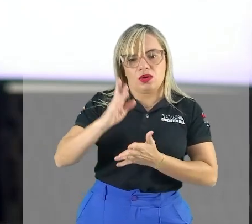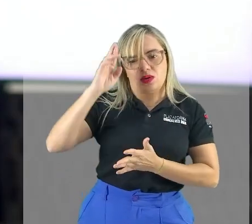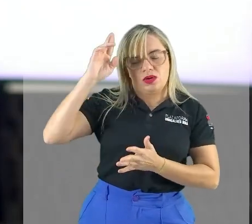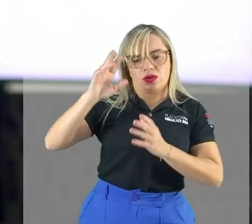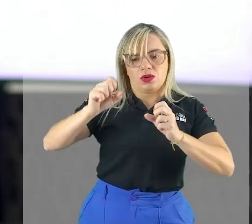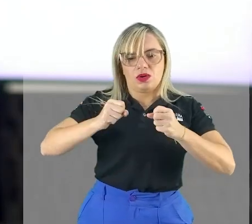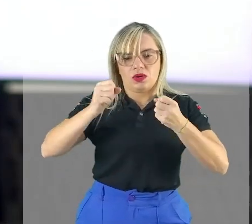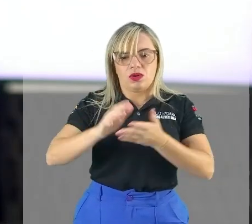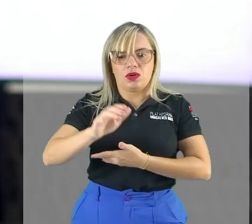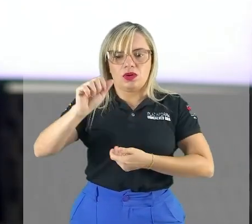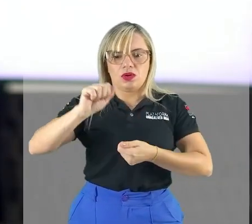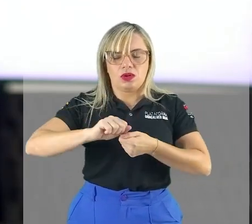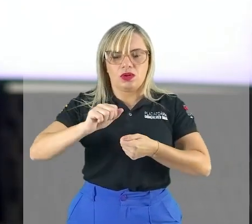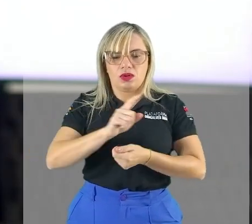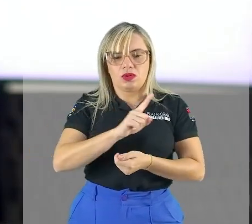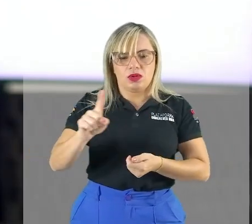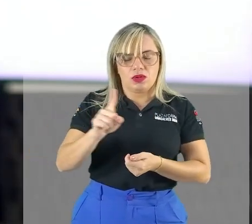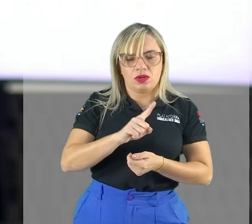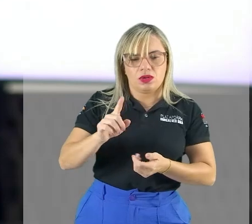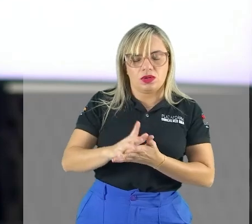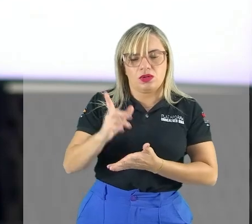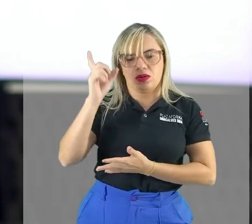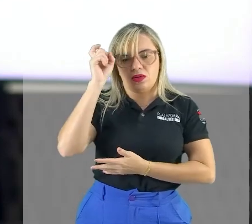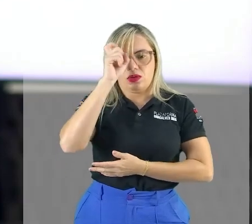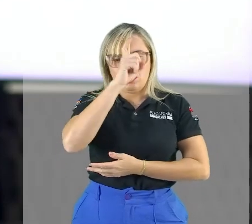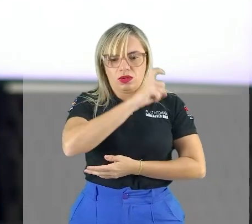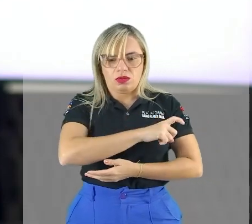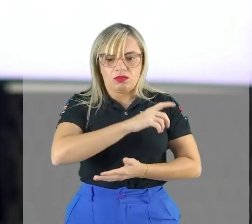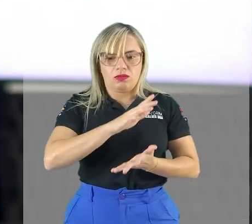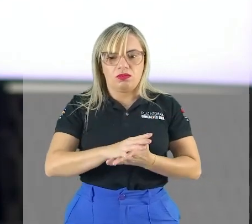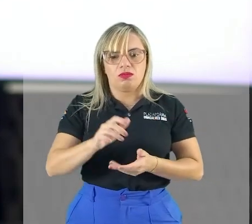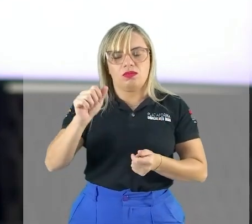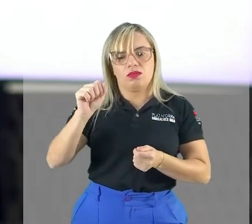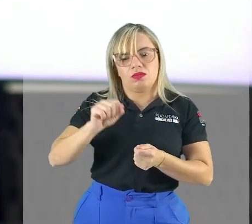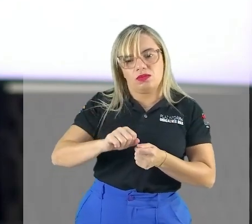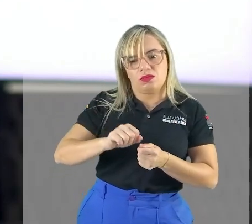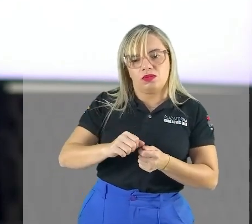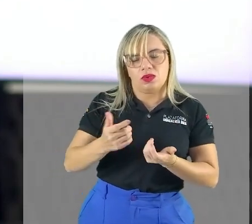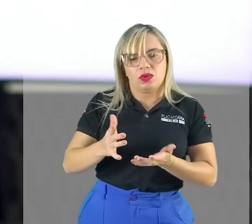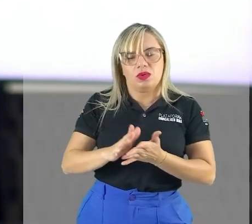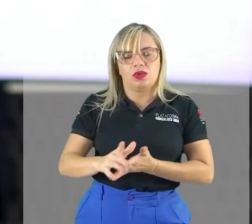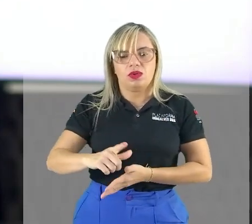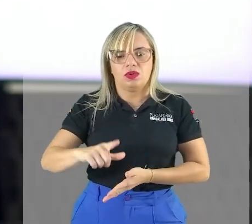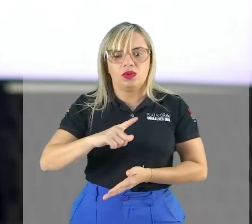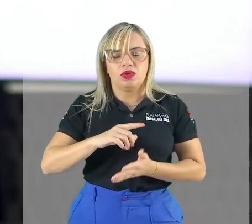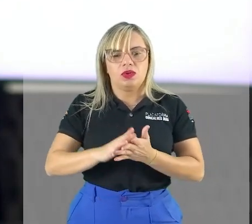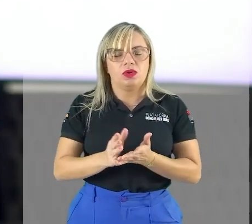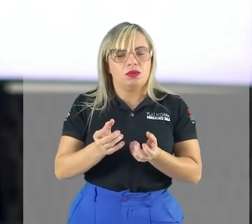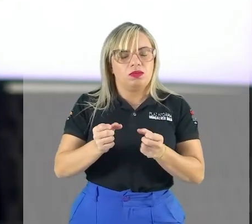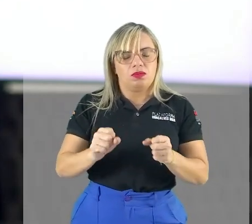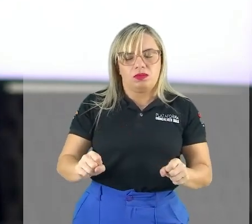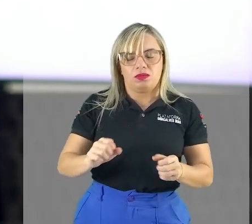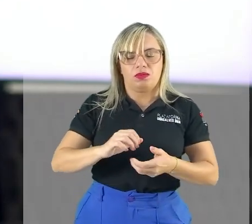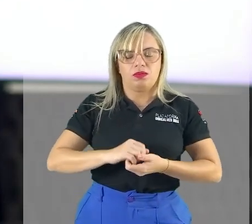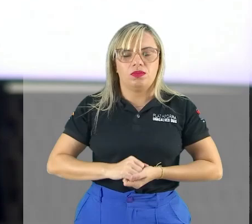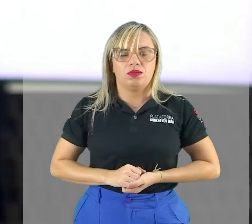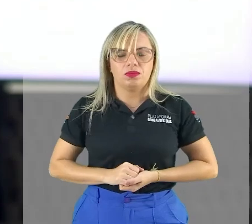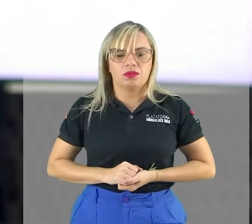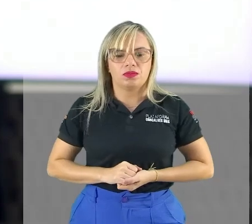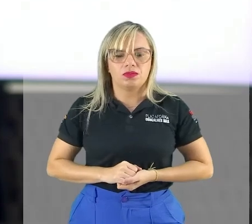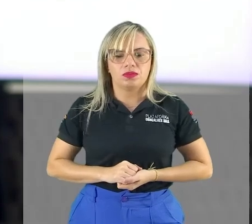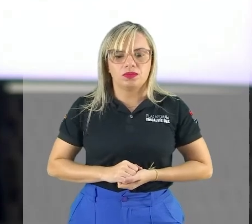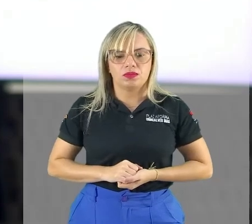possa fazer não lhe deva ser tornado difícil e o que ele esteja fazendo tornado